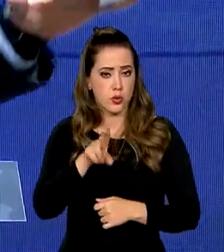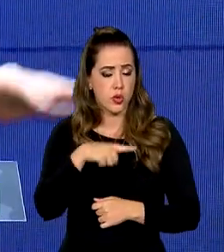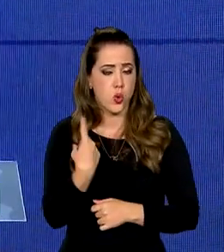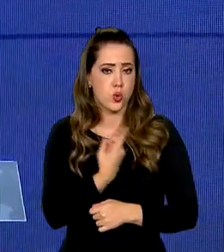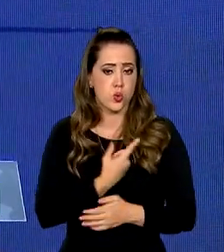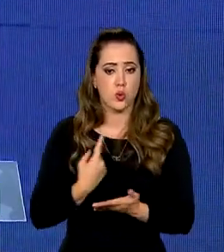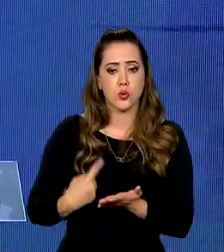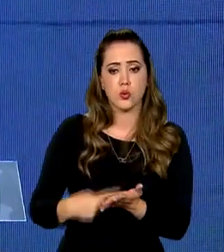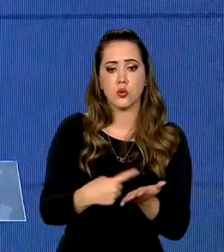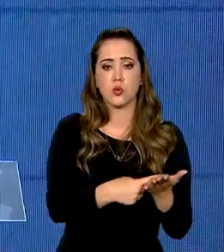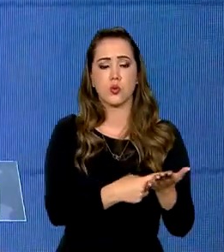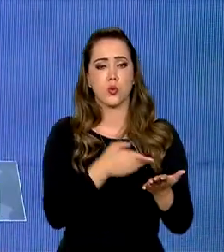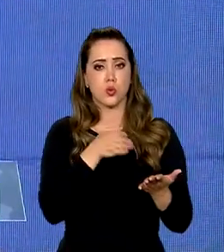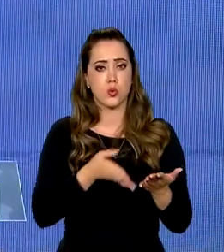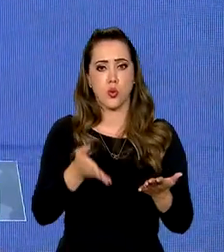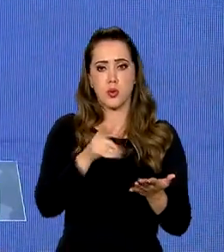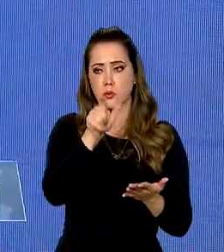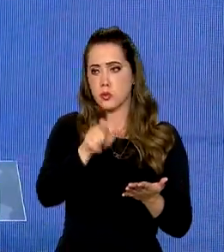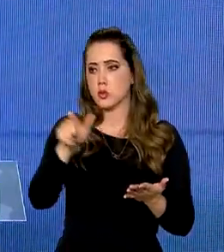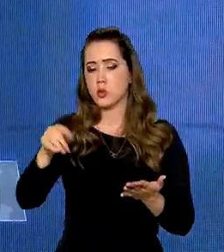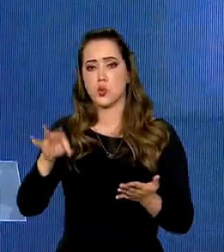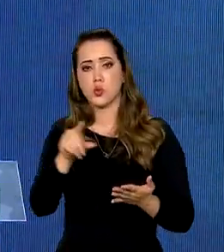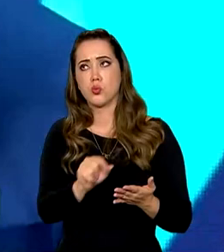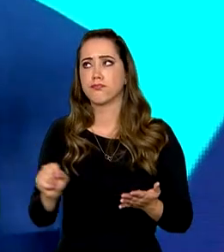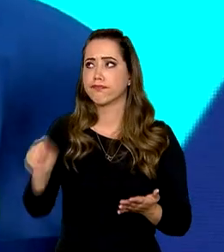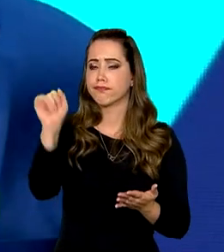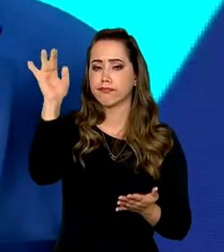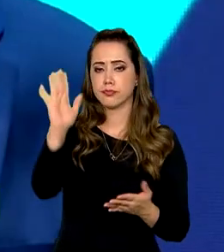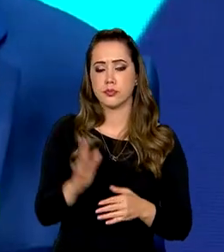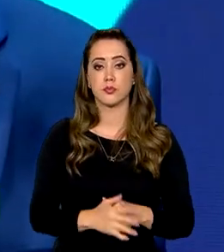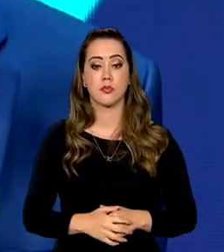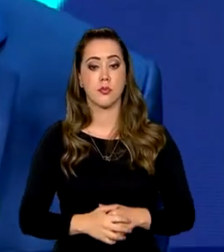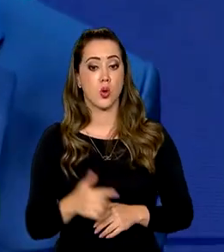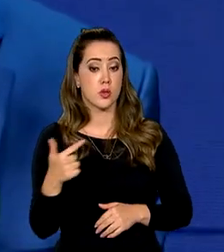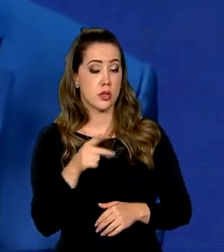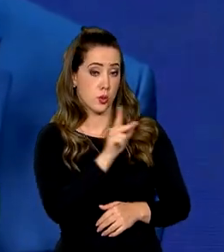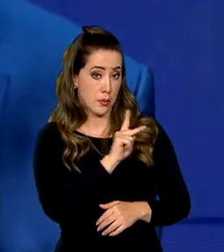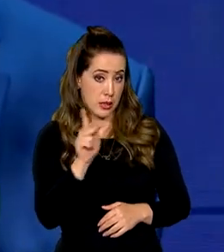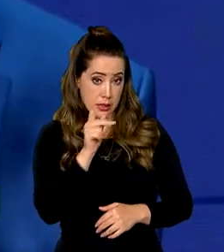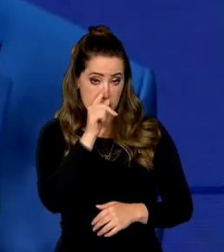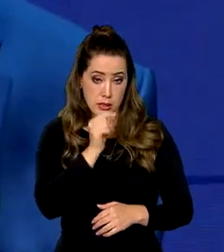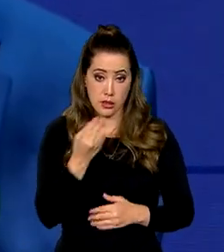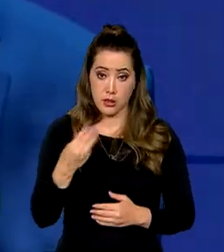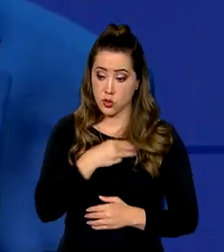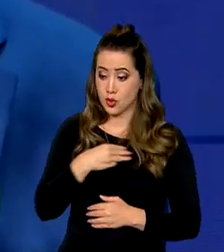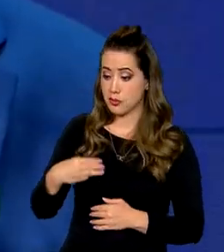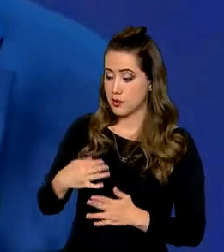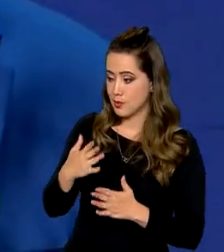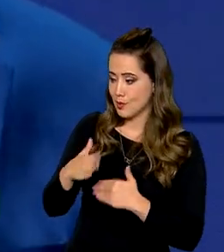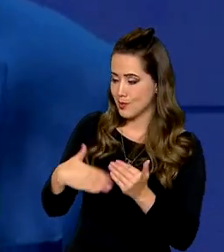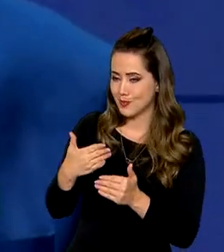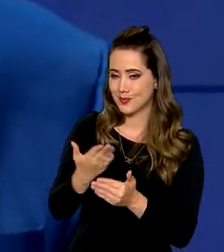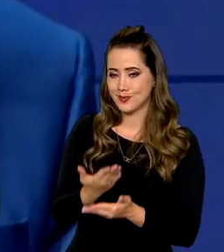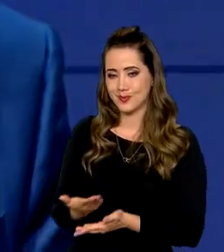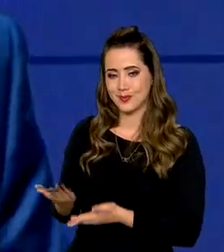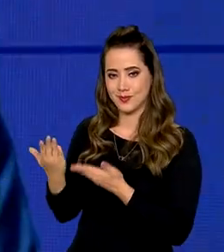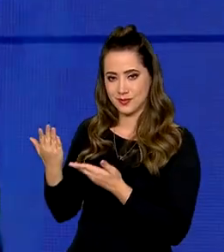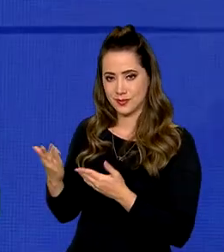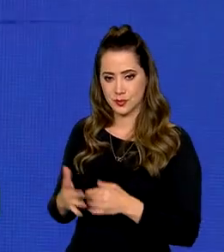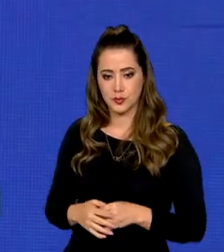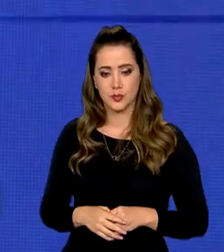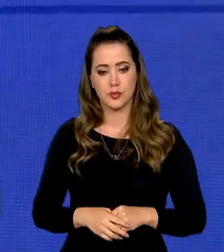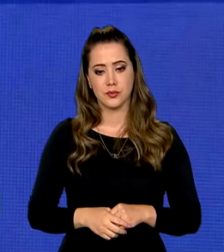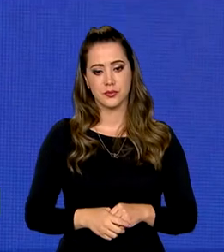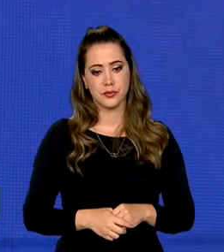agentes descentralizados que estão espalhados por todo o país. O vice-presidente e ministro do Desenvolvimento, Indústria,